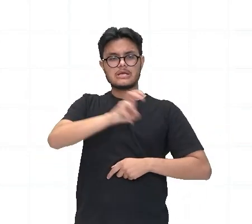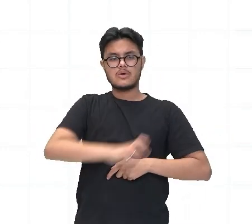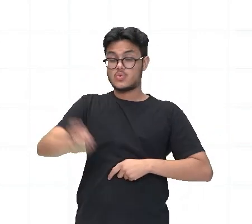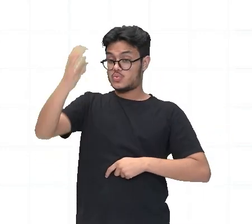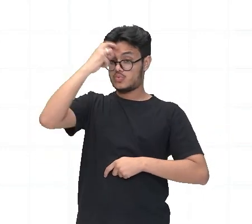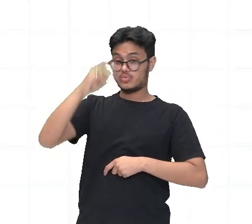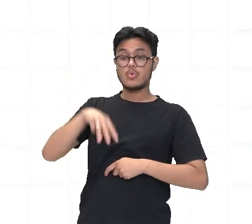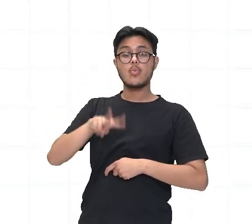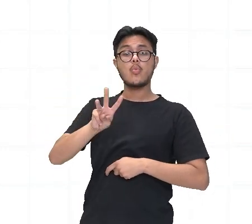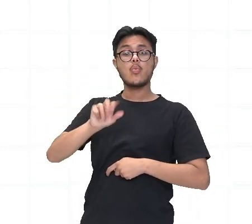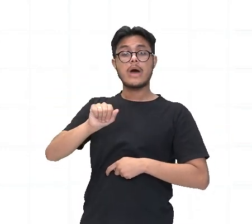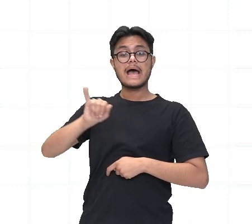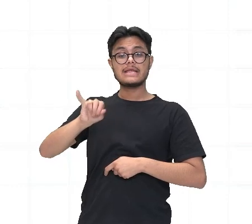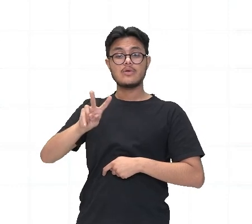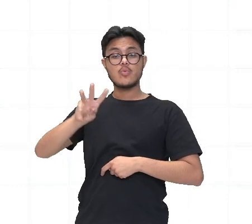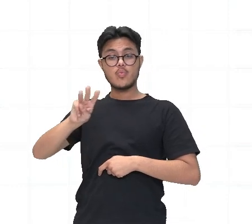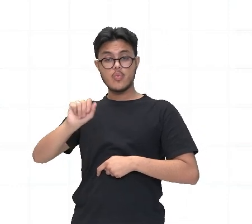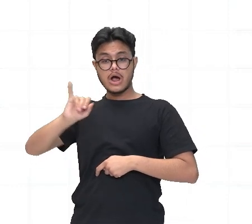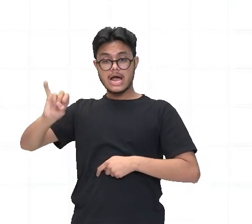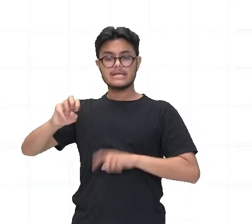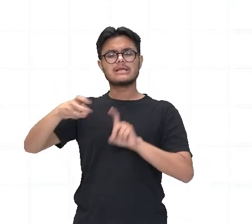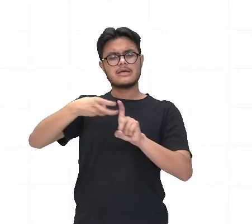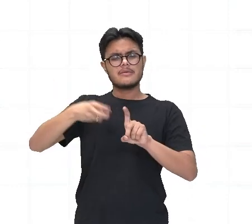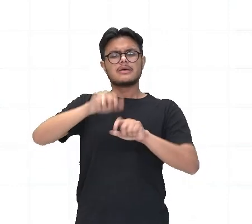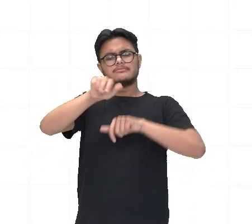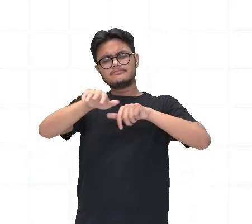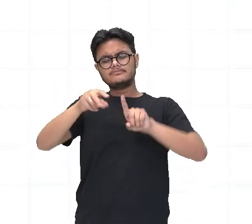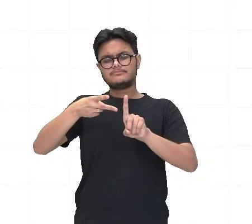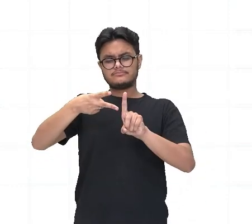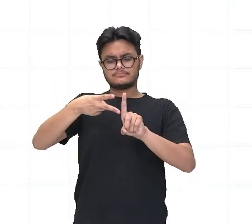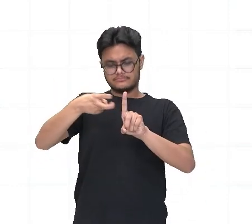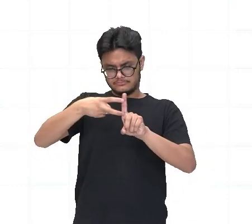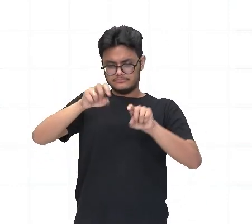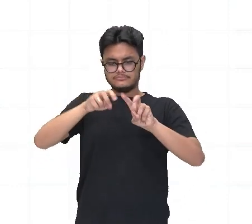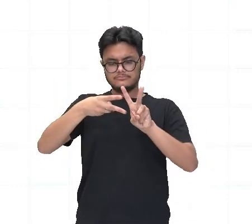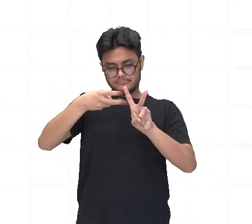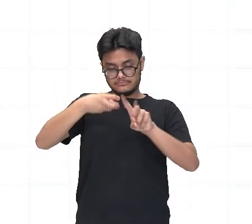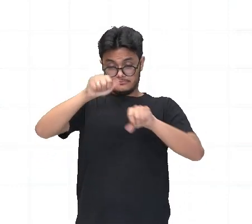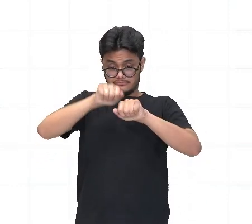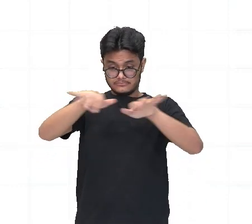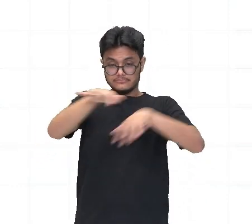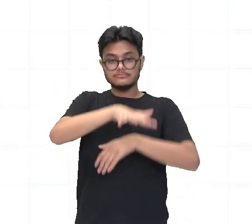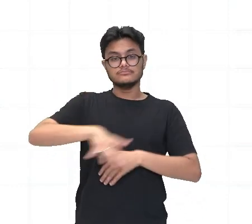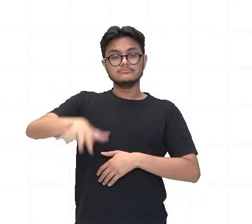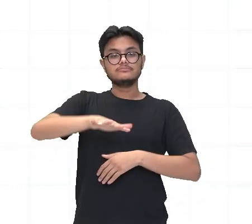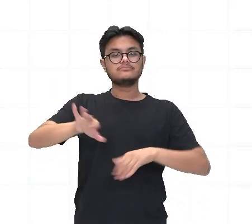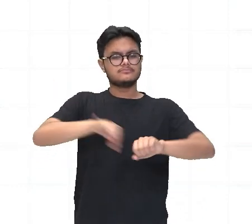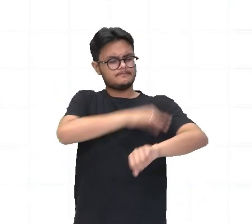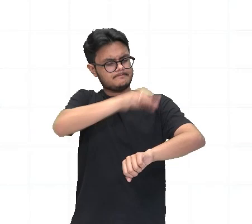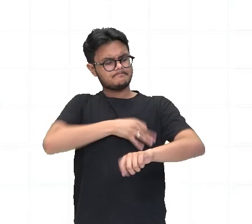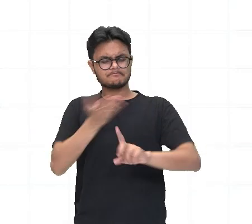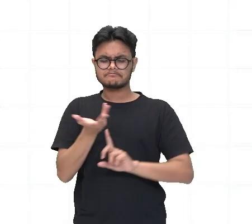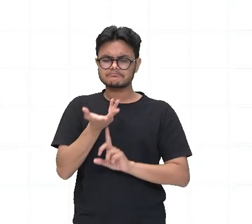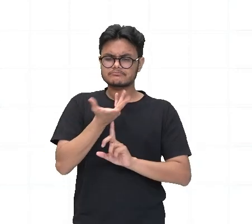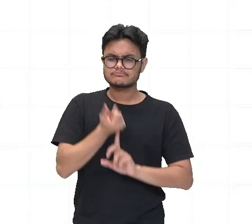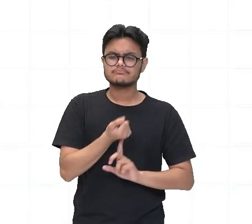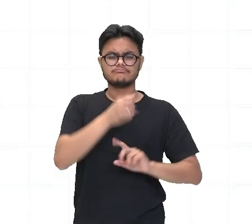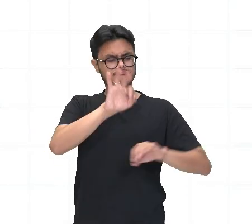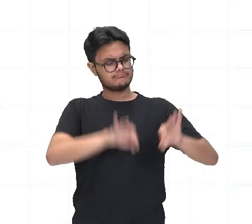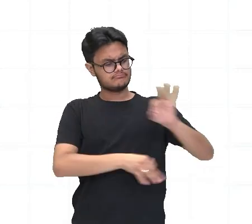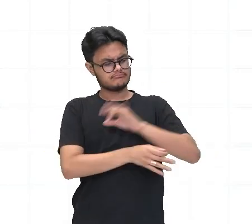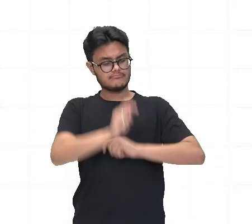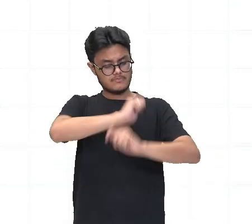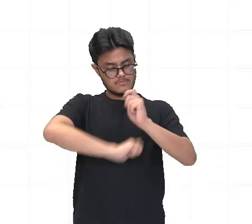e analisou mudanças históricas e geográficas nos padrões estilísticos, além de impulsionar a economia da